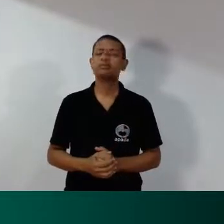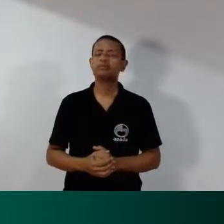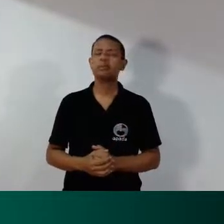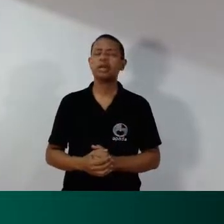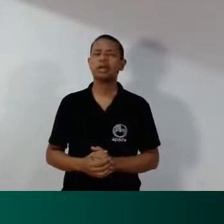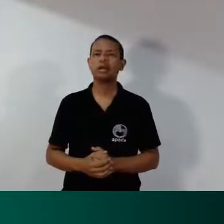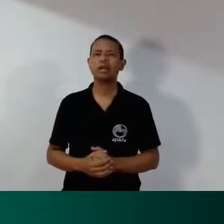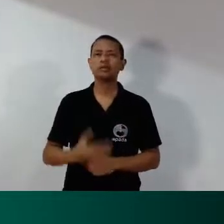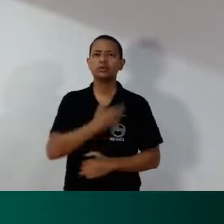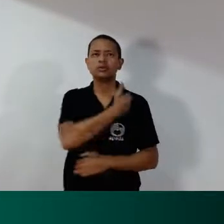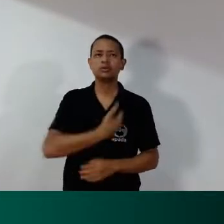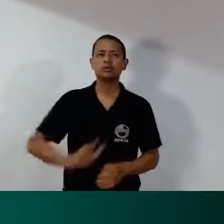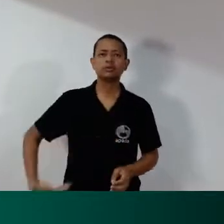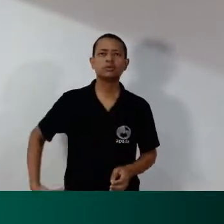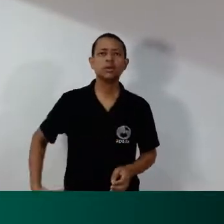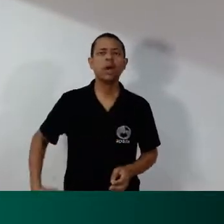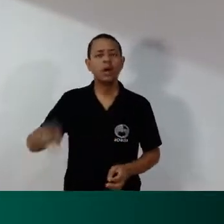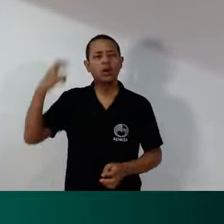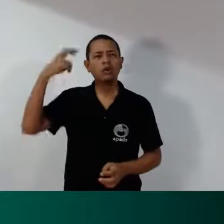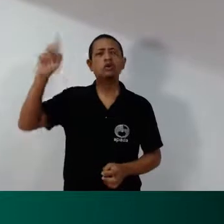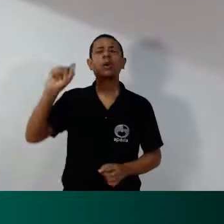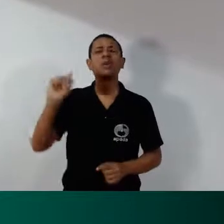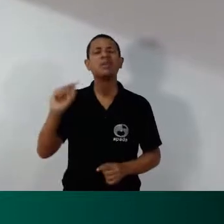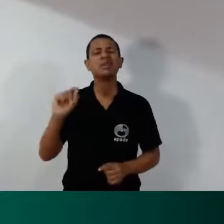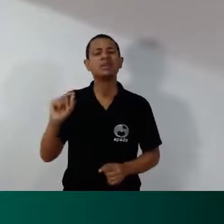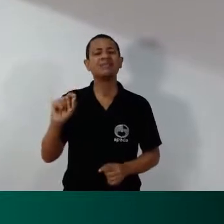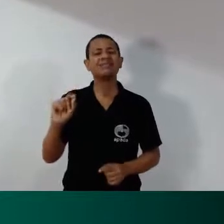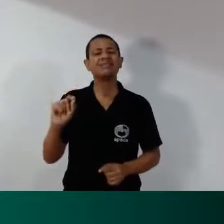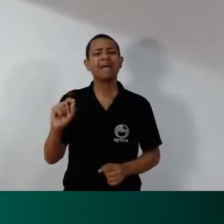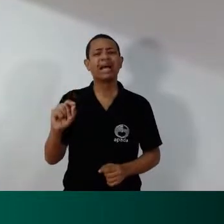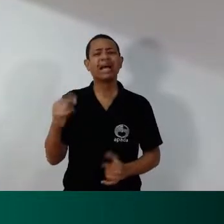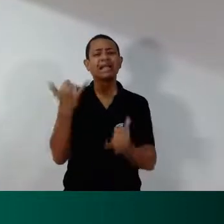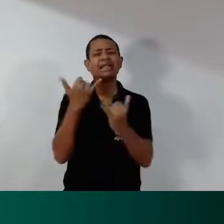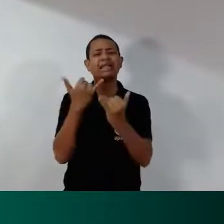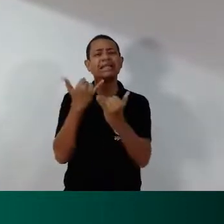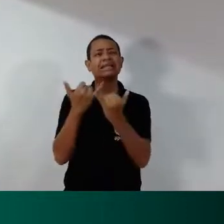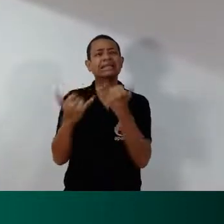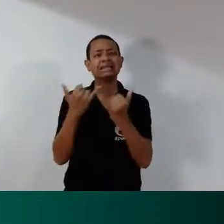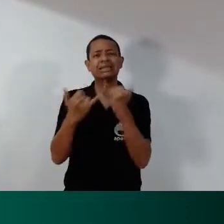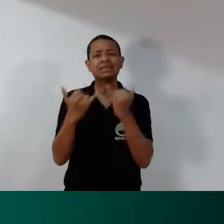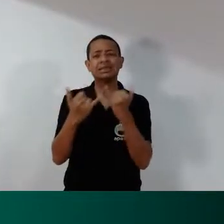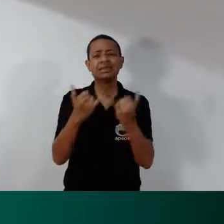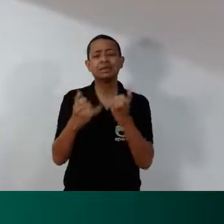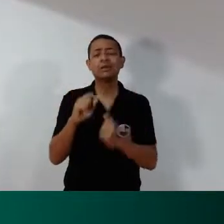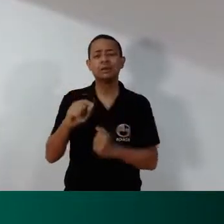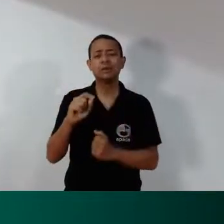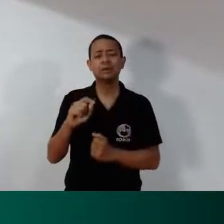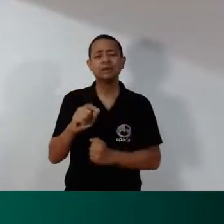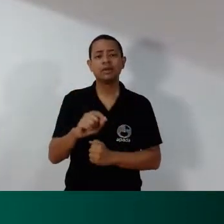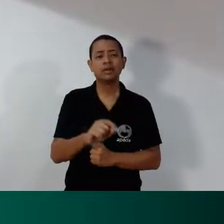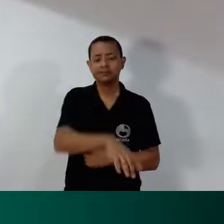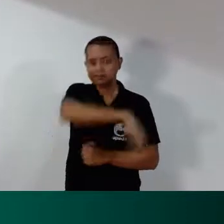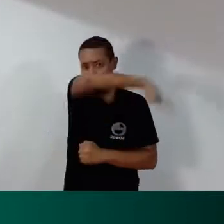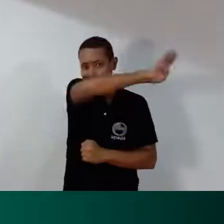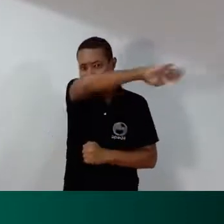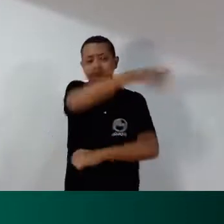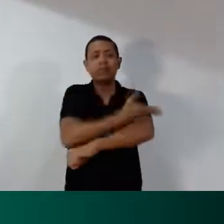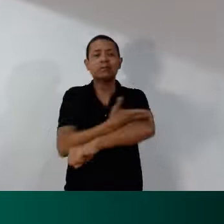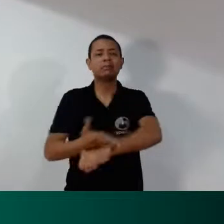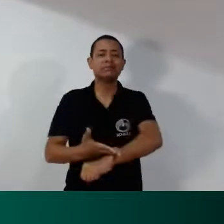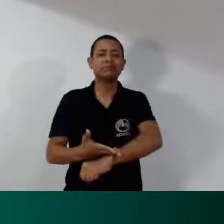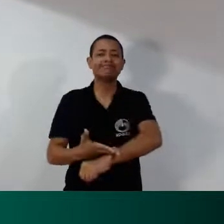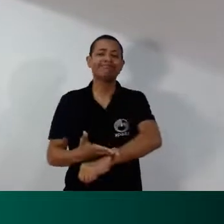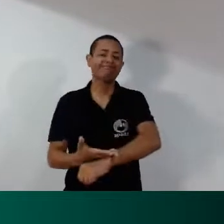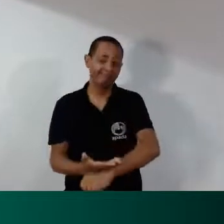são equipamento elefantes brancos que estão aqui na Praia de Iracema para o centro ela não chega então esse jovem são exemplos